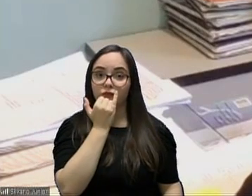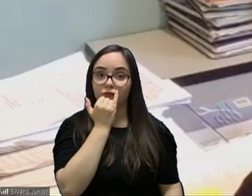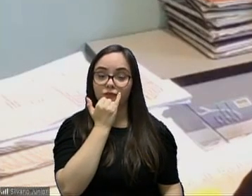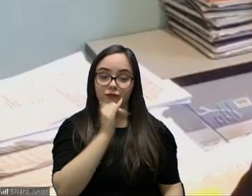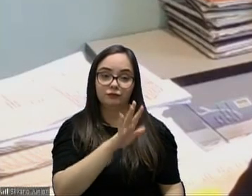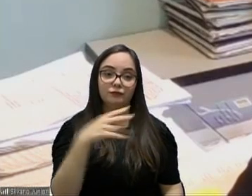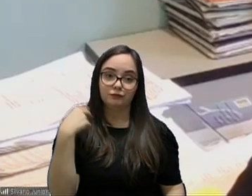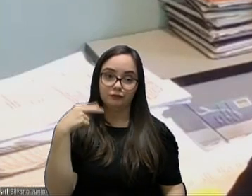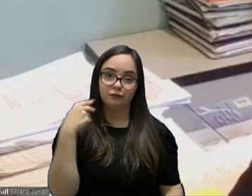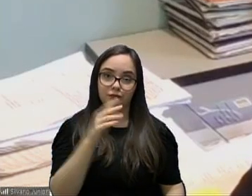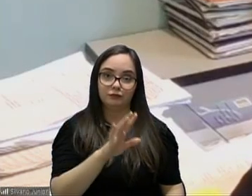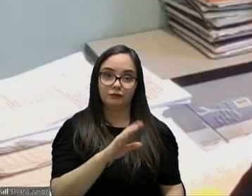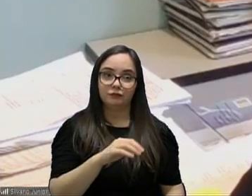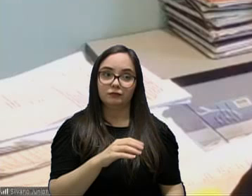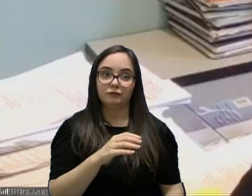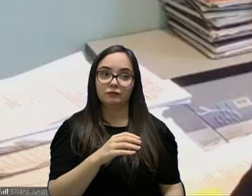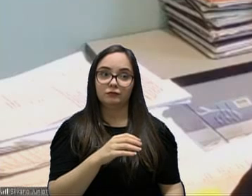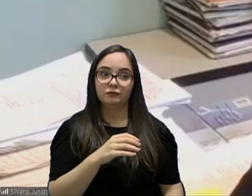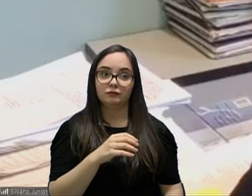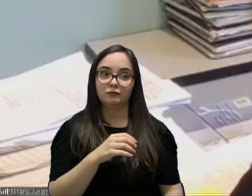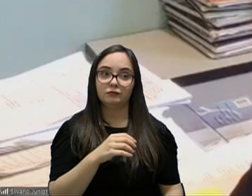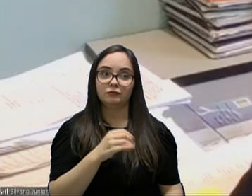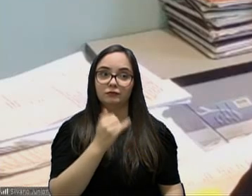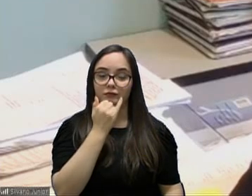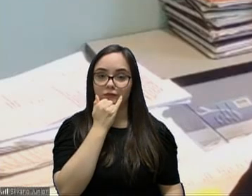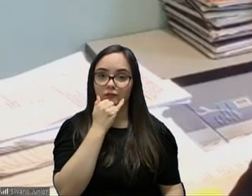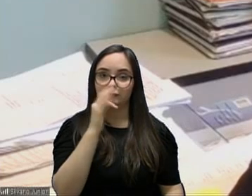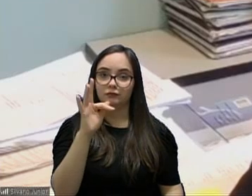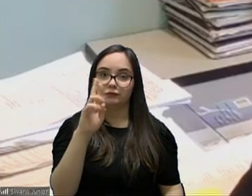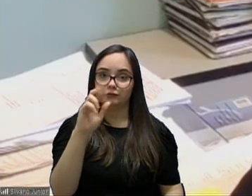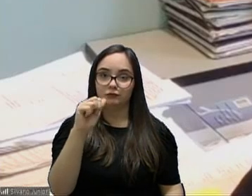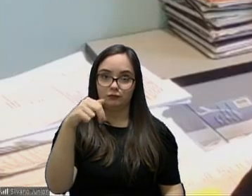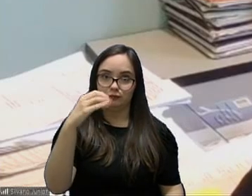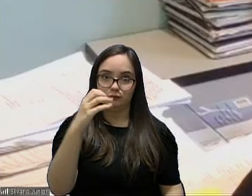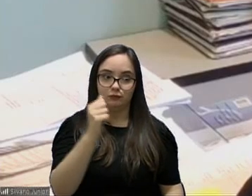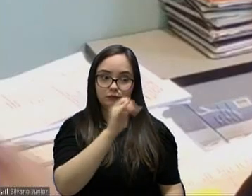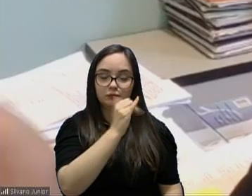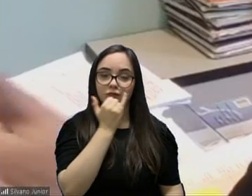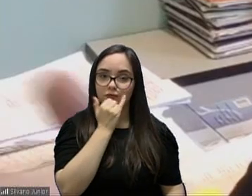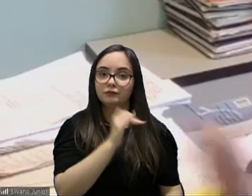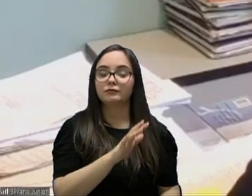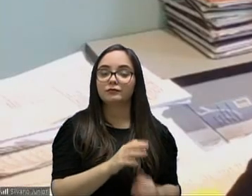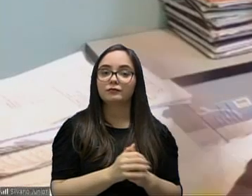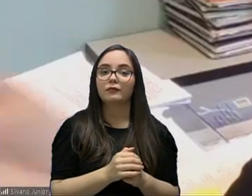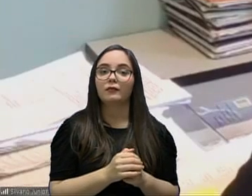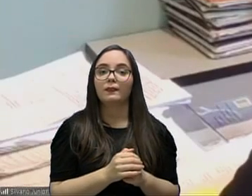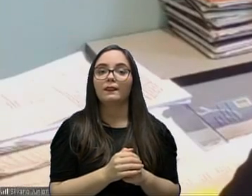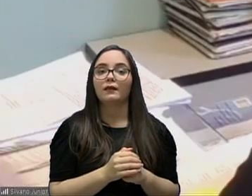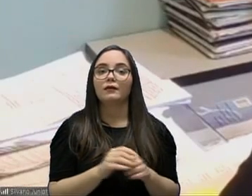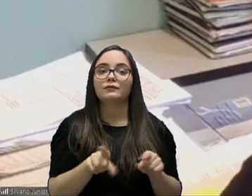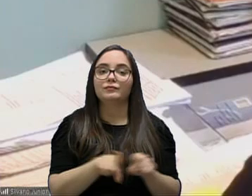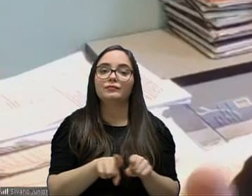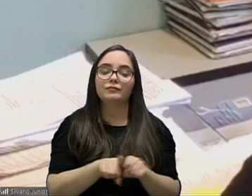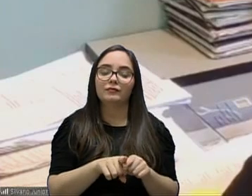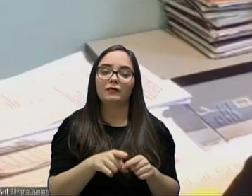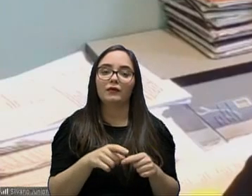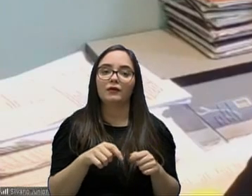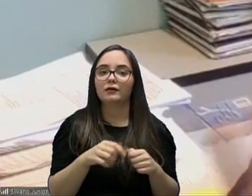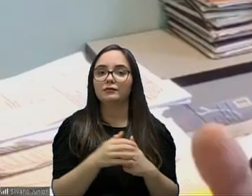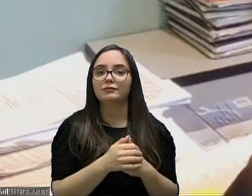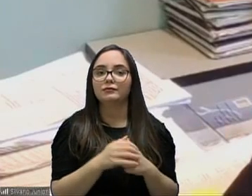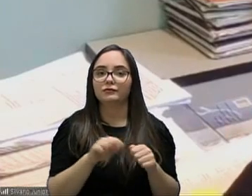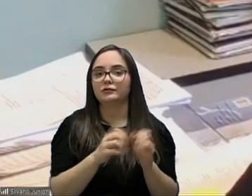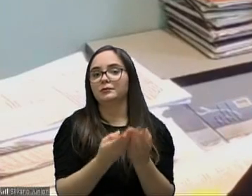vereador, meu amigo do PT, vereador França. E para terminar, fazer barreiras. E outra coisa,